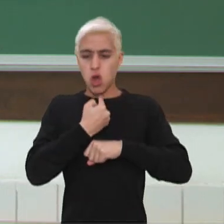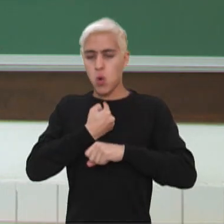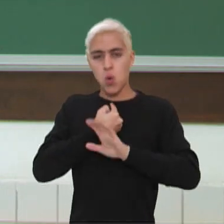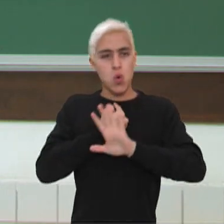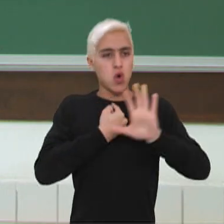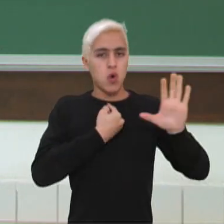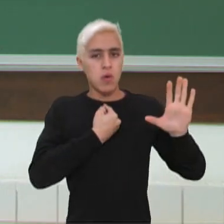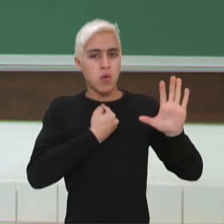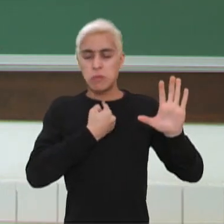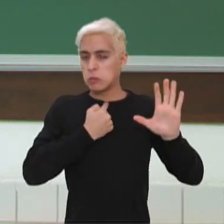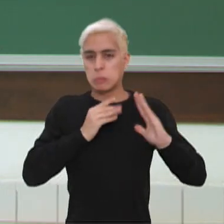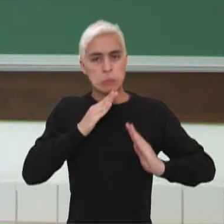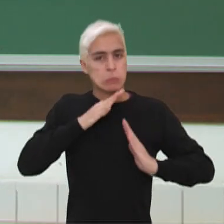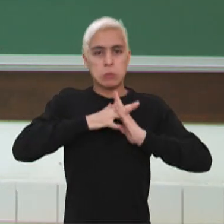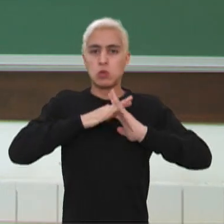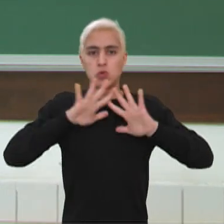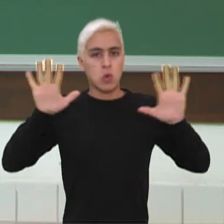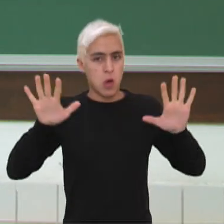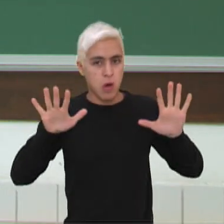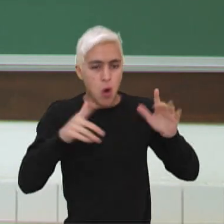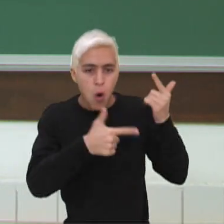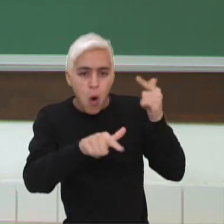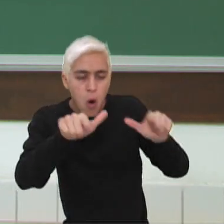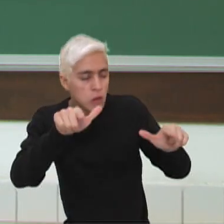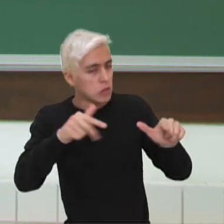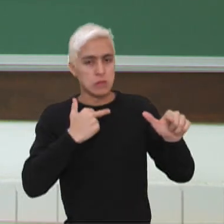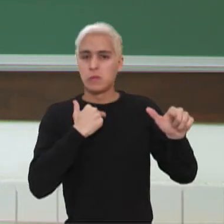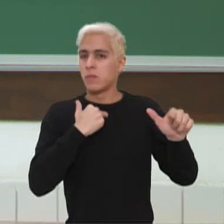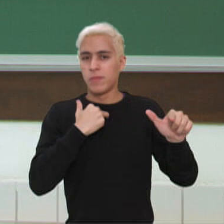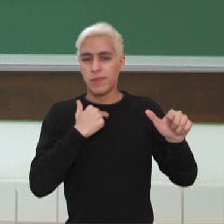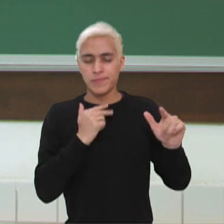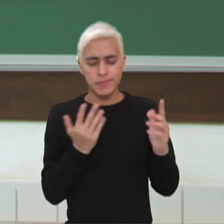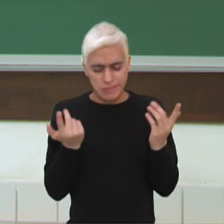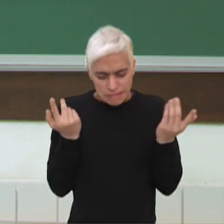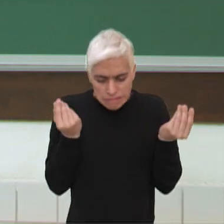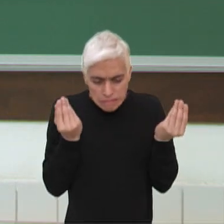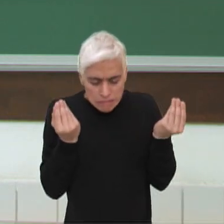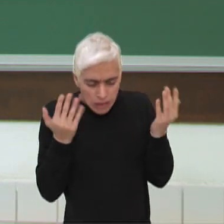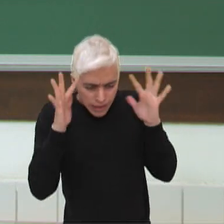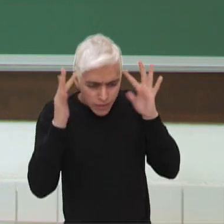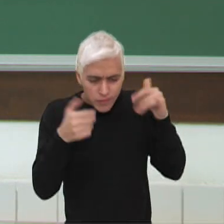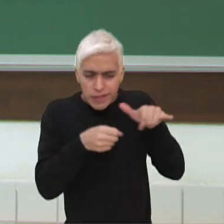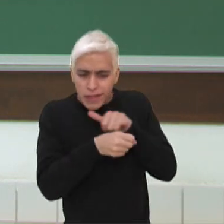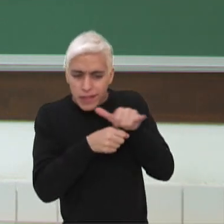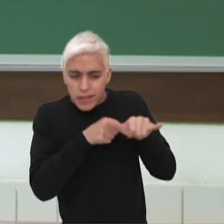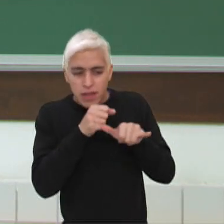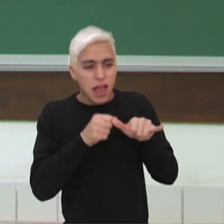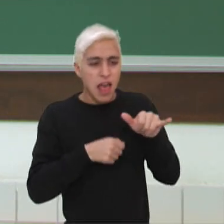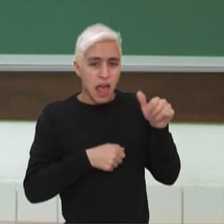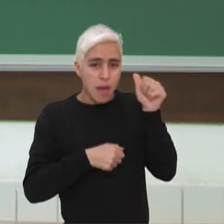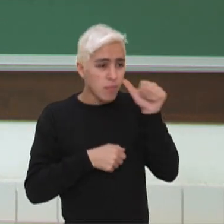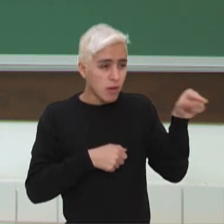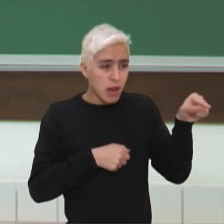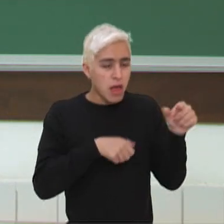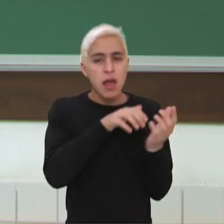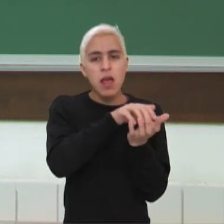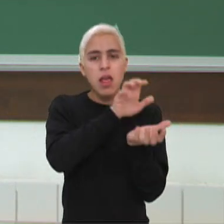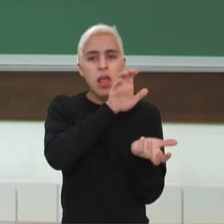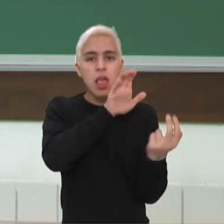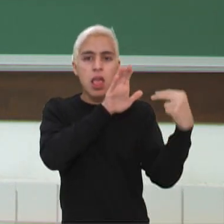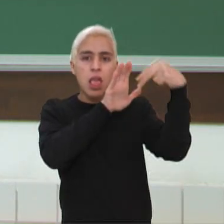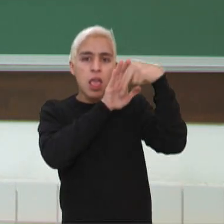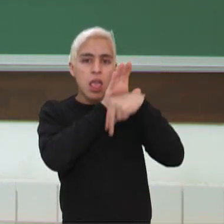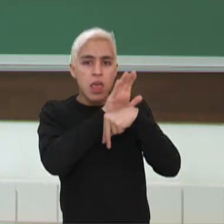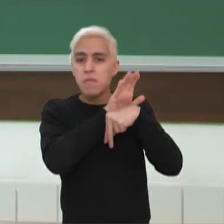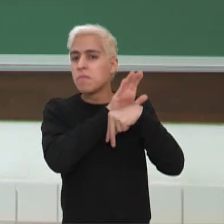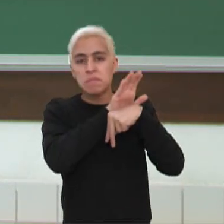o máximo e tudo mais, né? Então qual foi a solução que ele arranjou para este problema? Ele decidiu engolir a mulher inteira, grávida